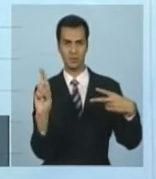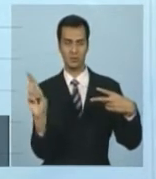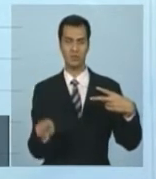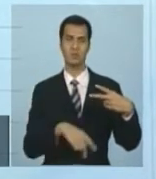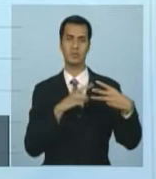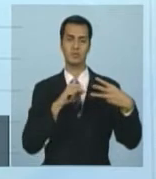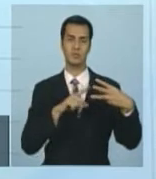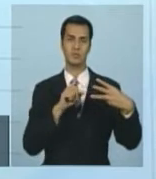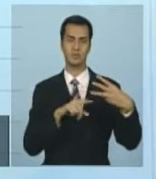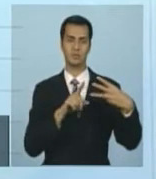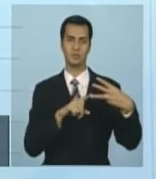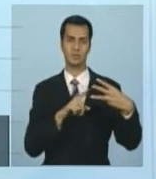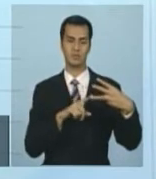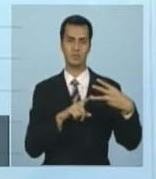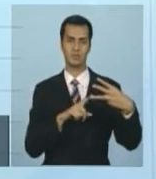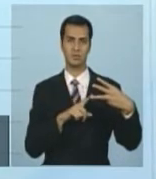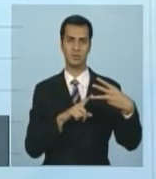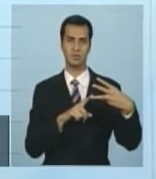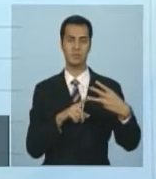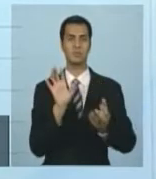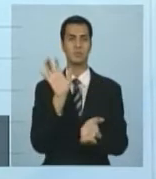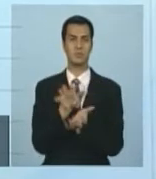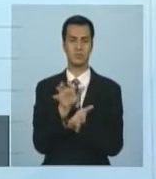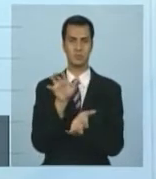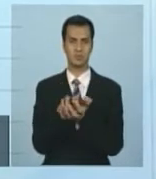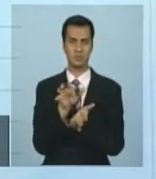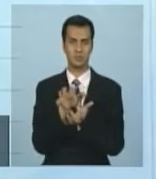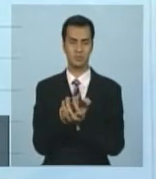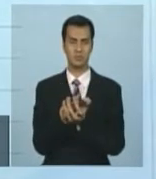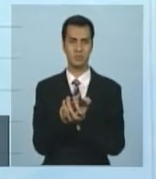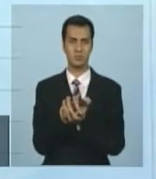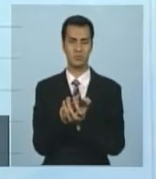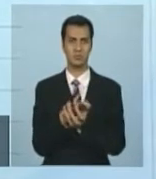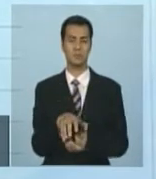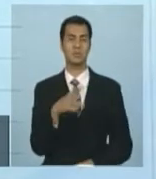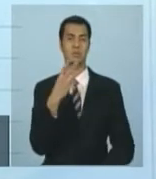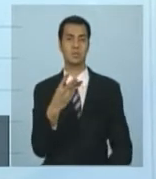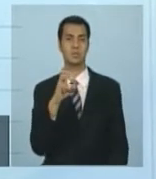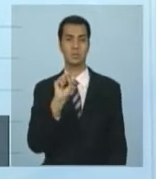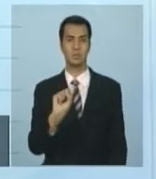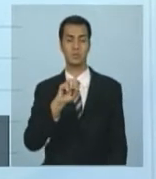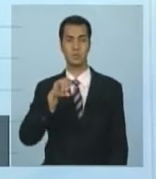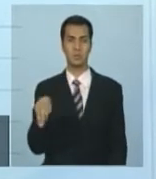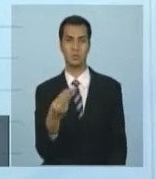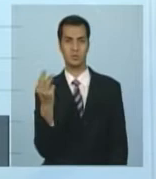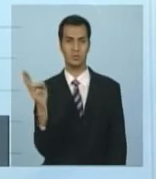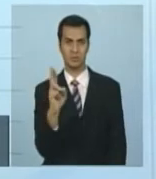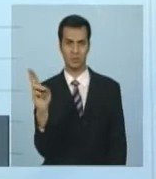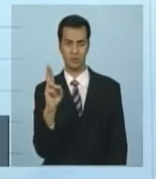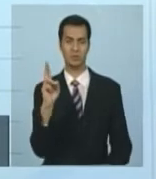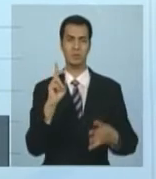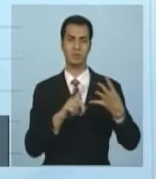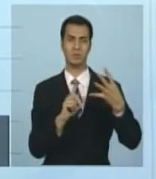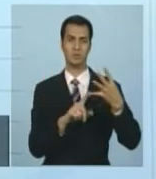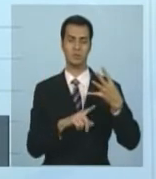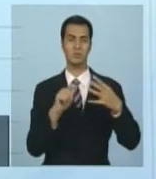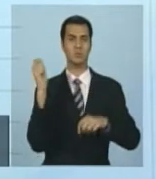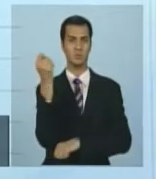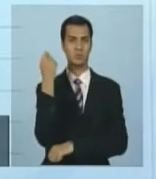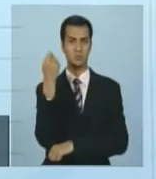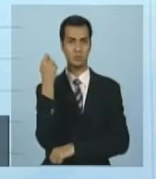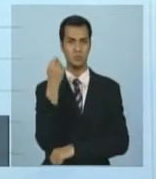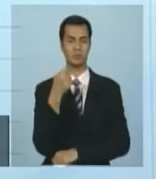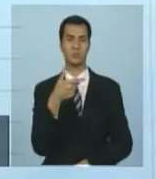reais, em terceiro vem Pernambuco, com 38 milhões de reais, em quarto, Rio Grande do